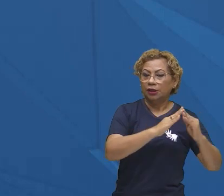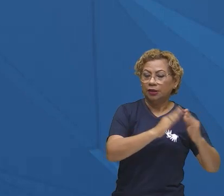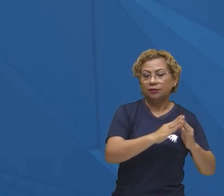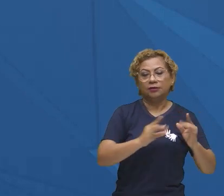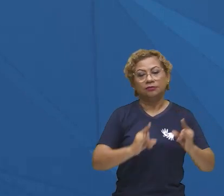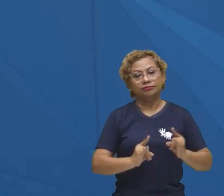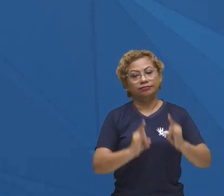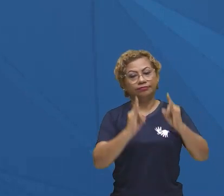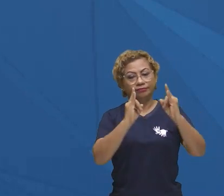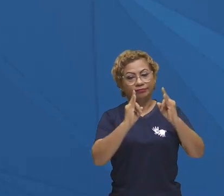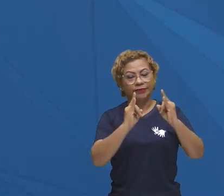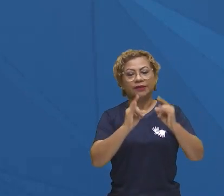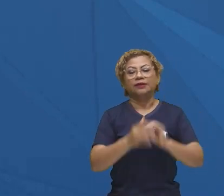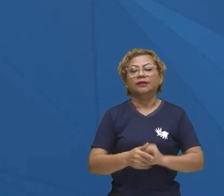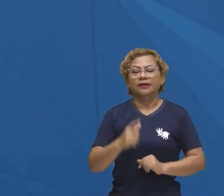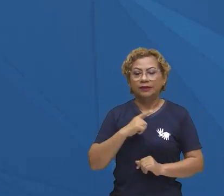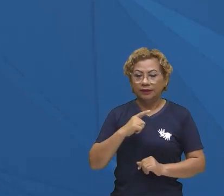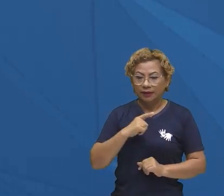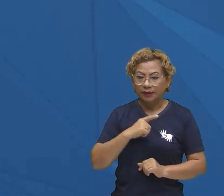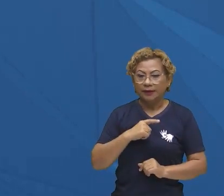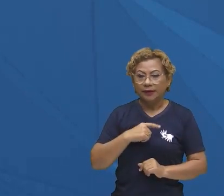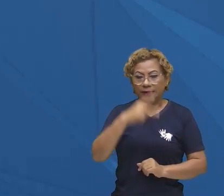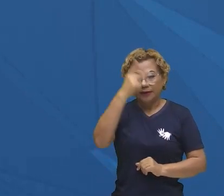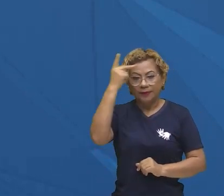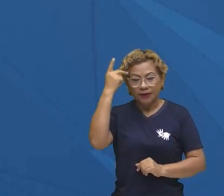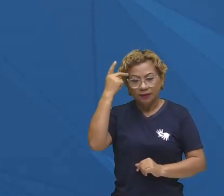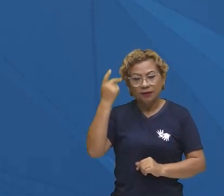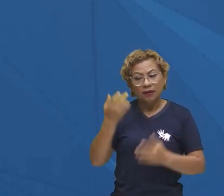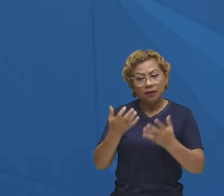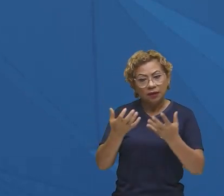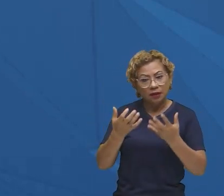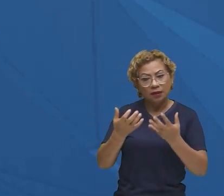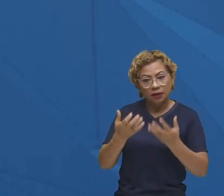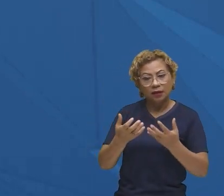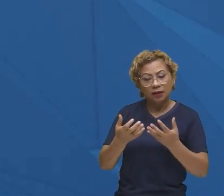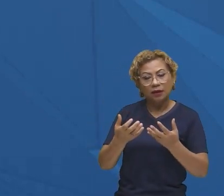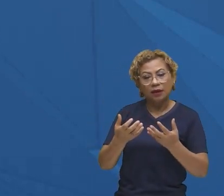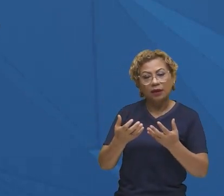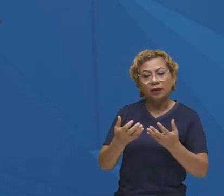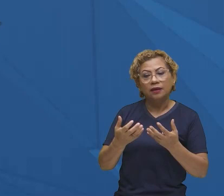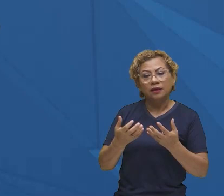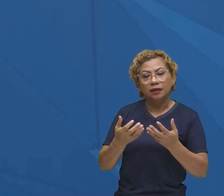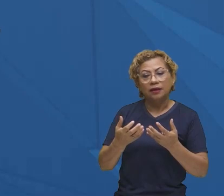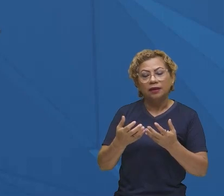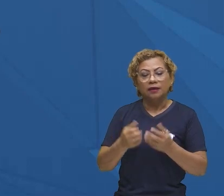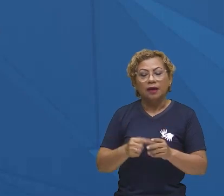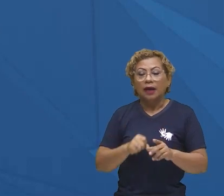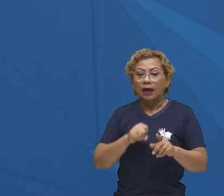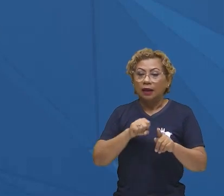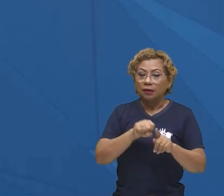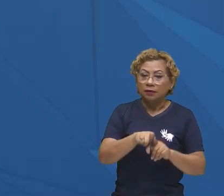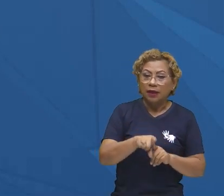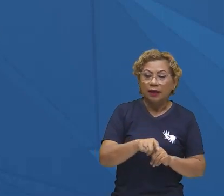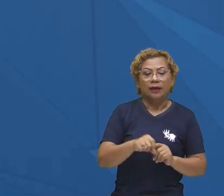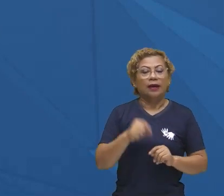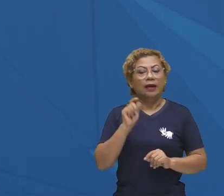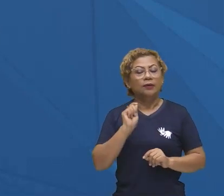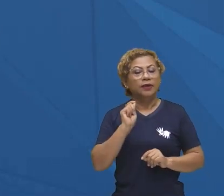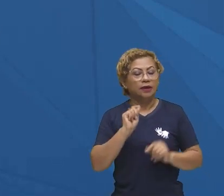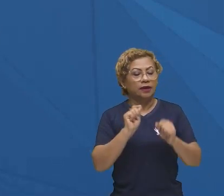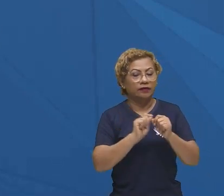não é? E quer também oferecer esses espaços para a hotelaria. Então esse site, né,